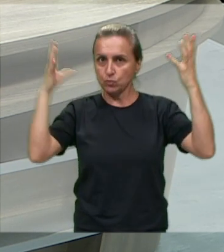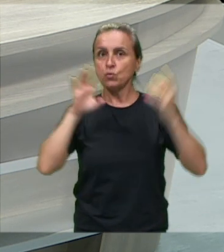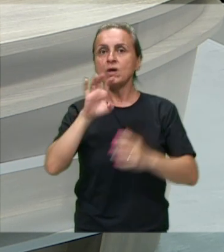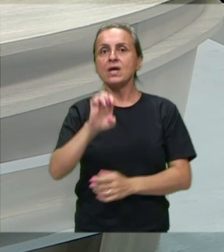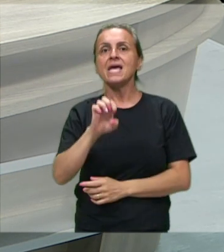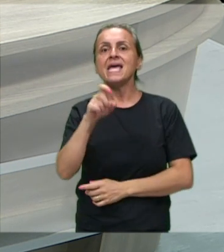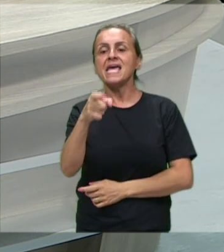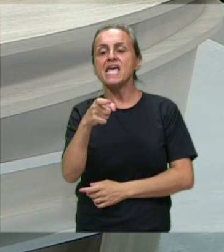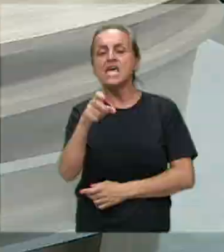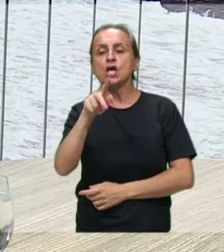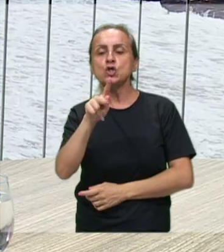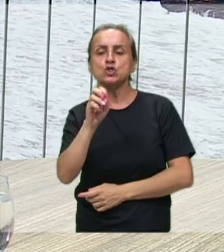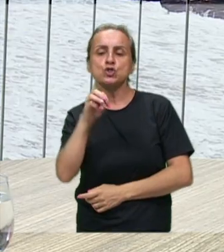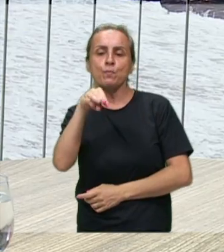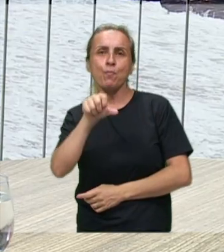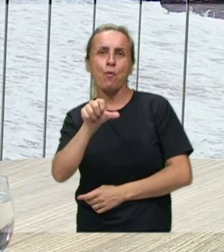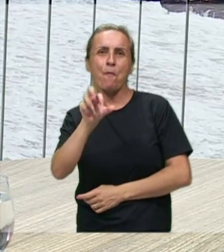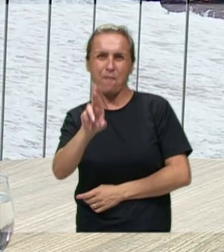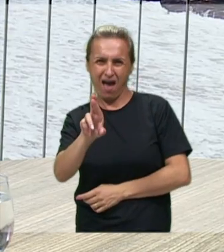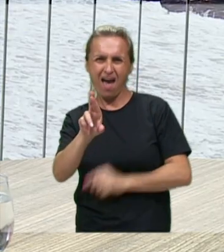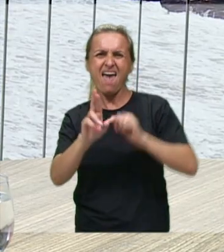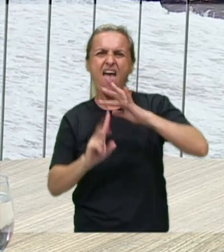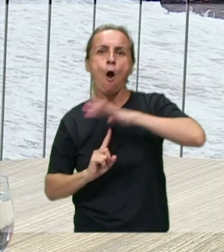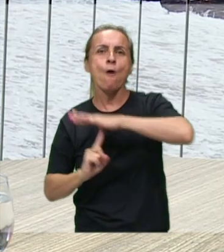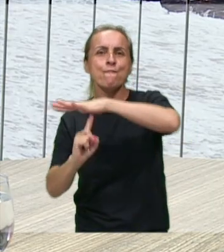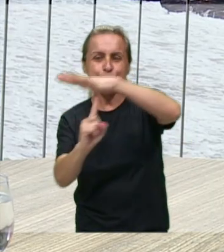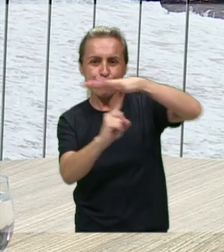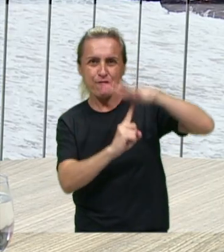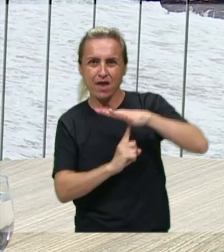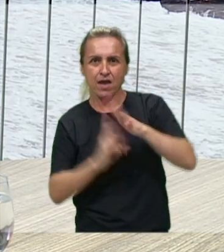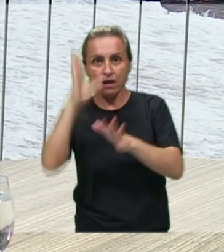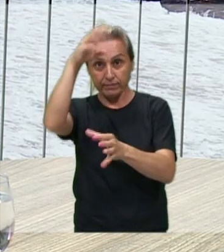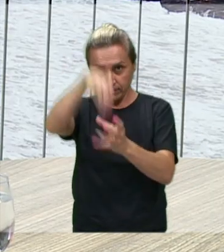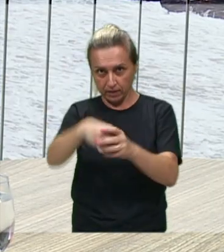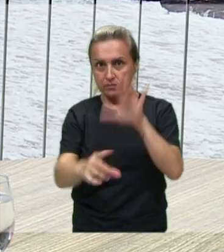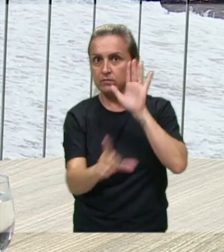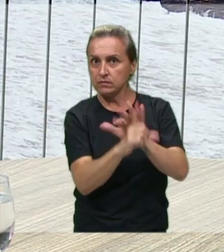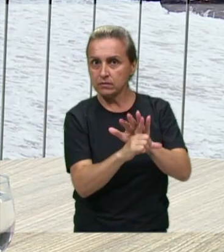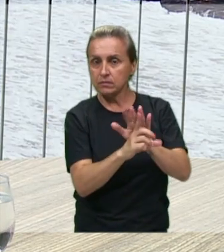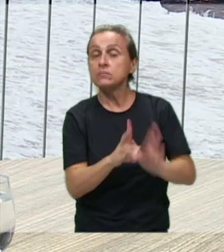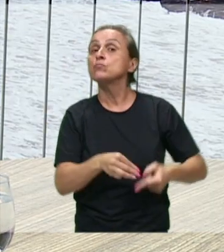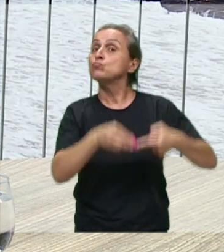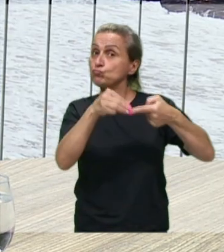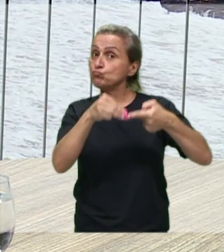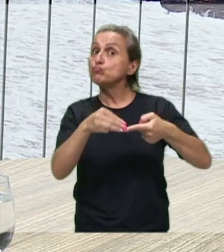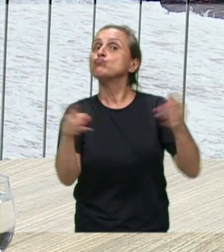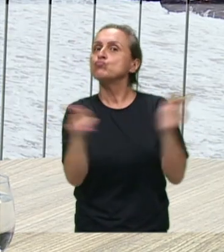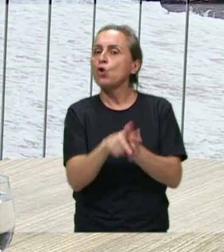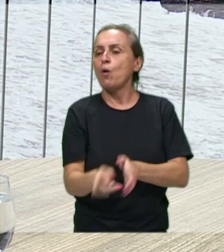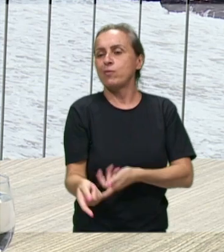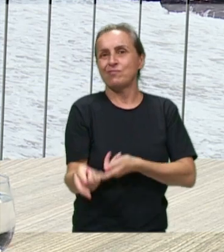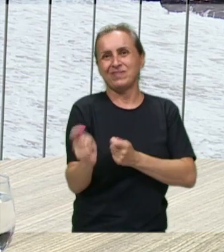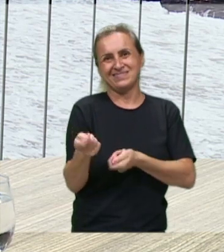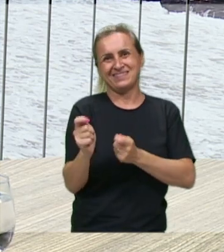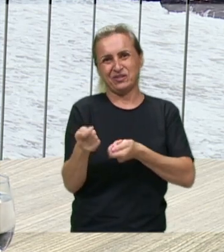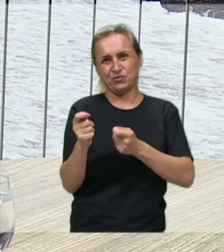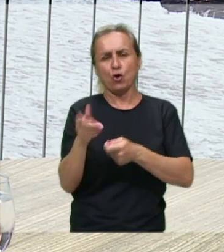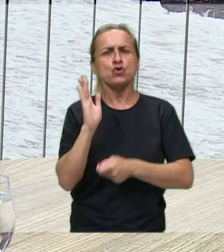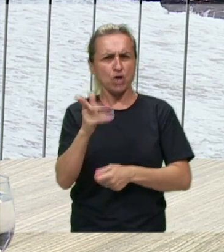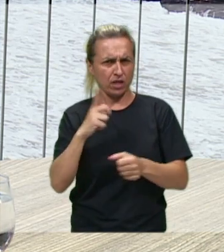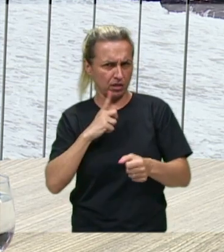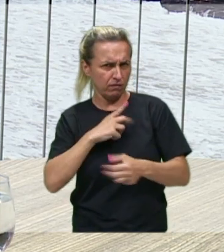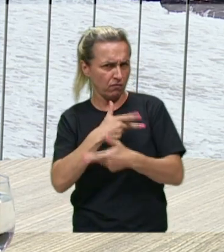feira dentro da lei do município, a lei do pescador, que já fizemos vários eventos.